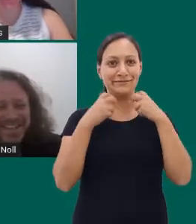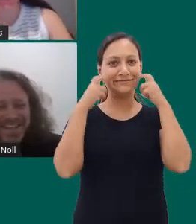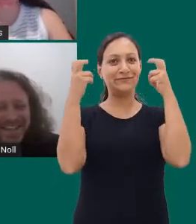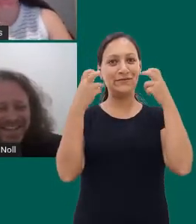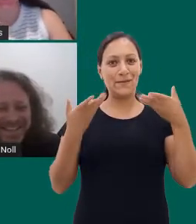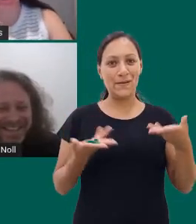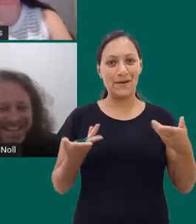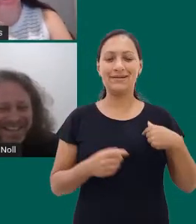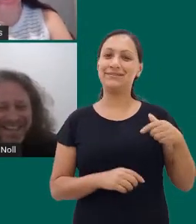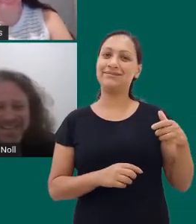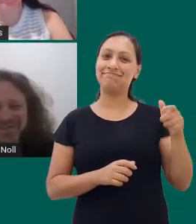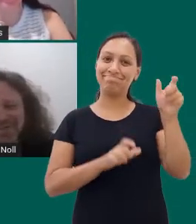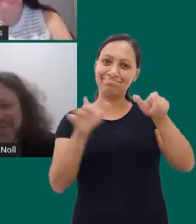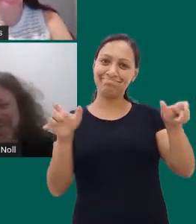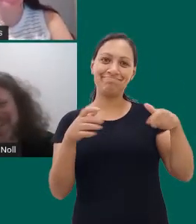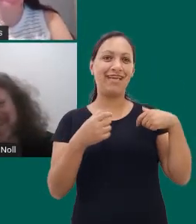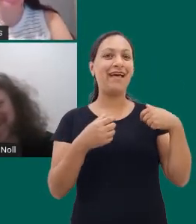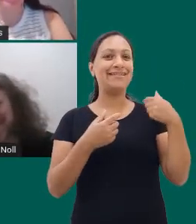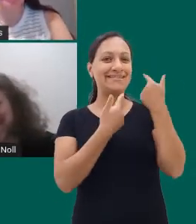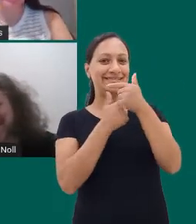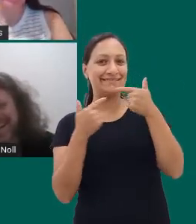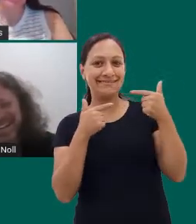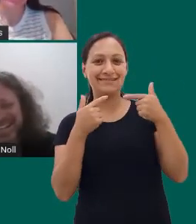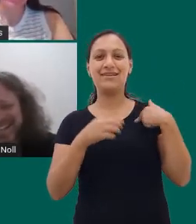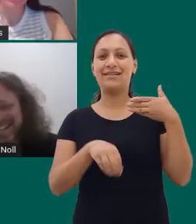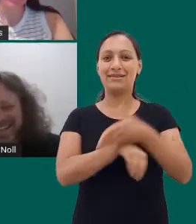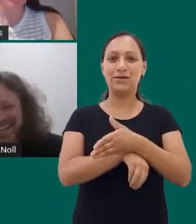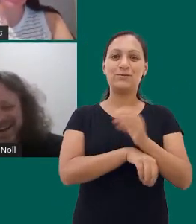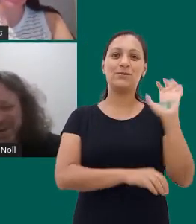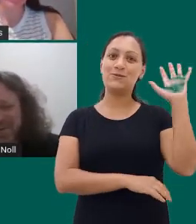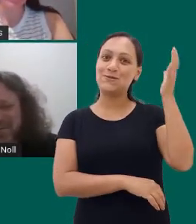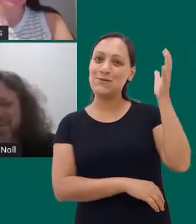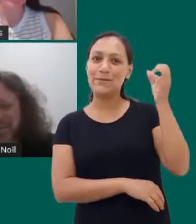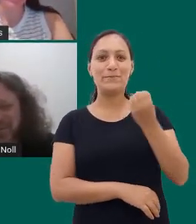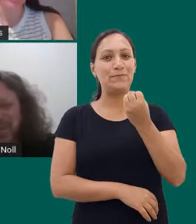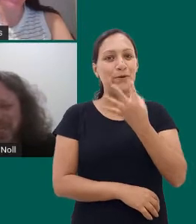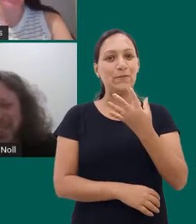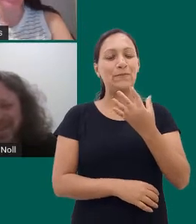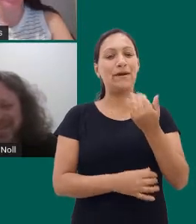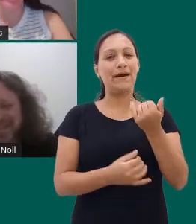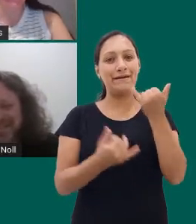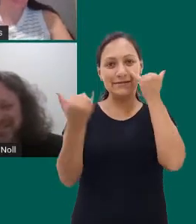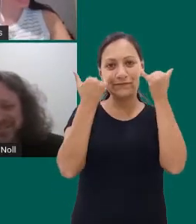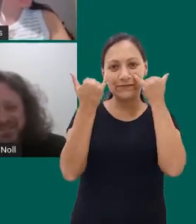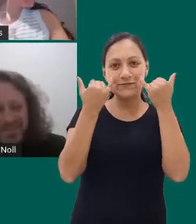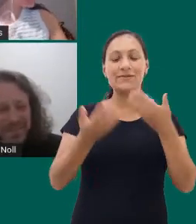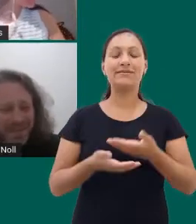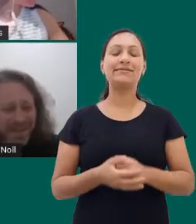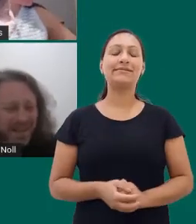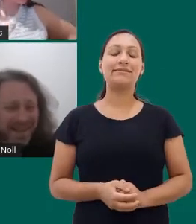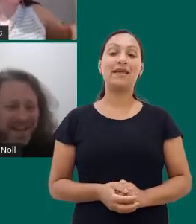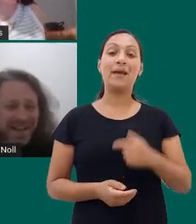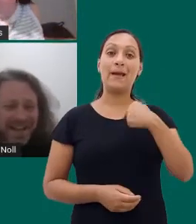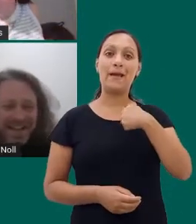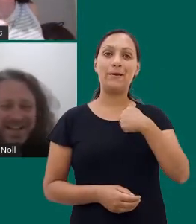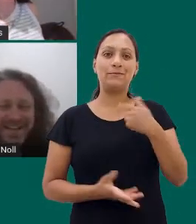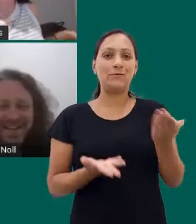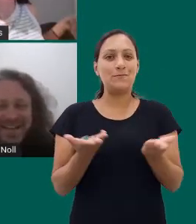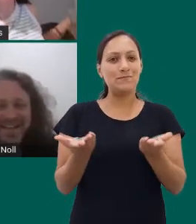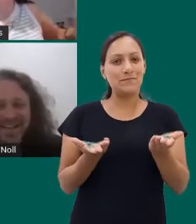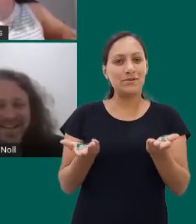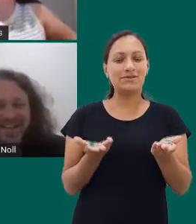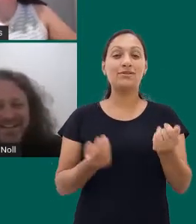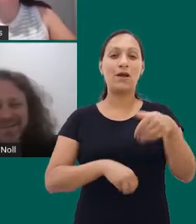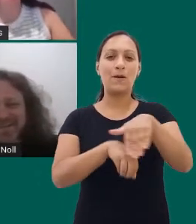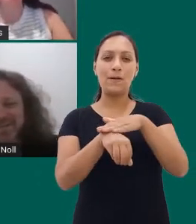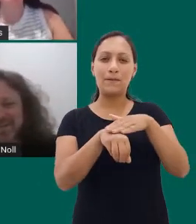já está tudo rindo, então nós já entramos num clima bom para as discussões aqui. E eu vou mediar aí as